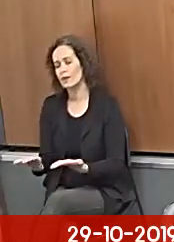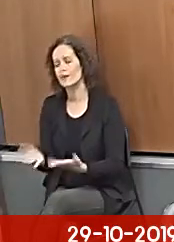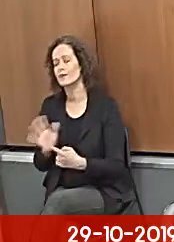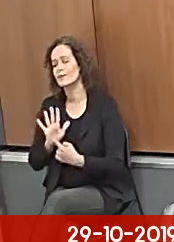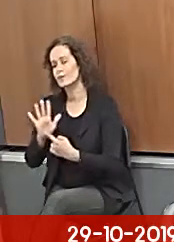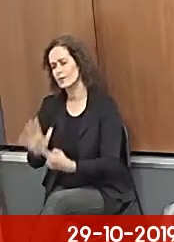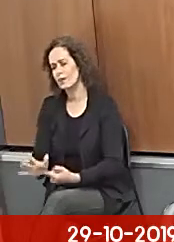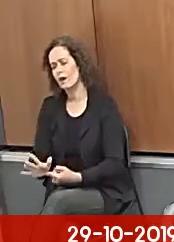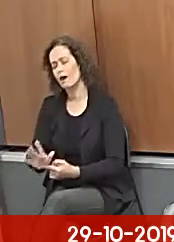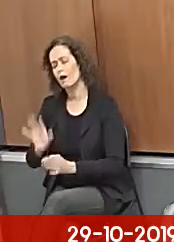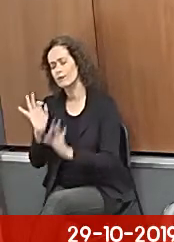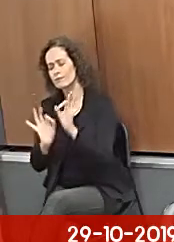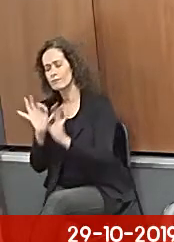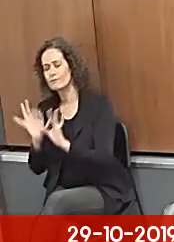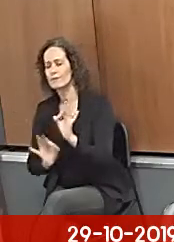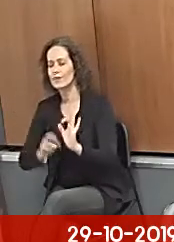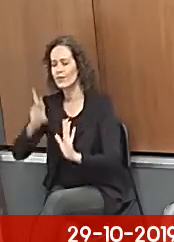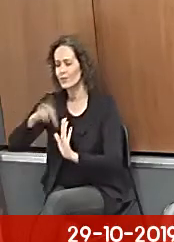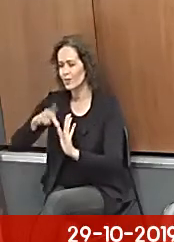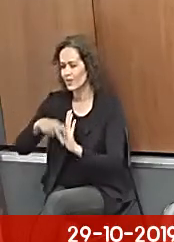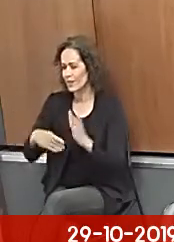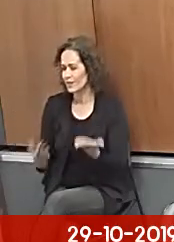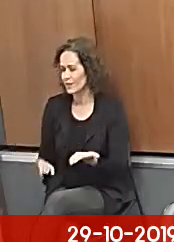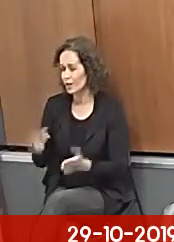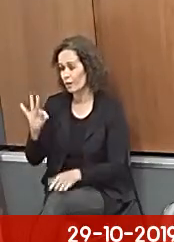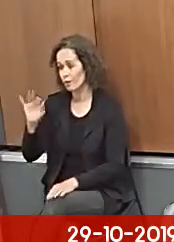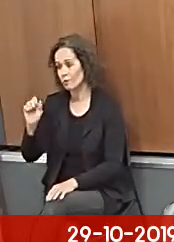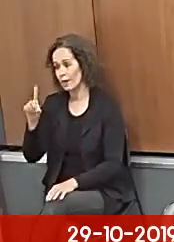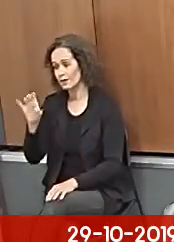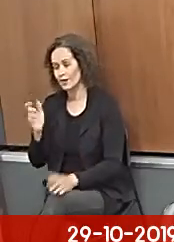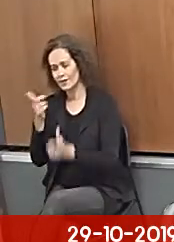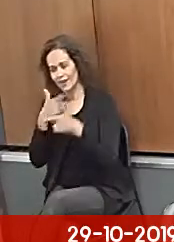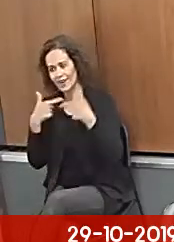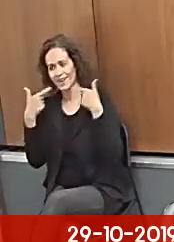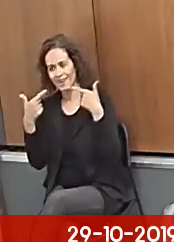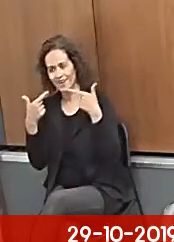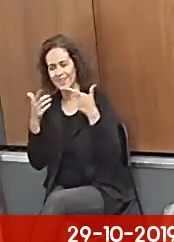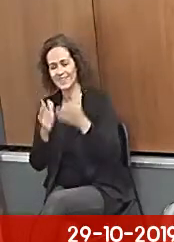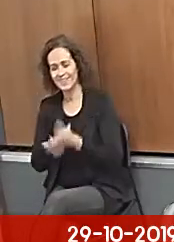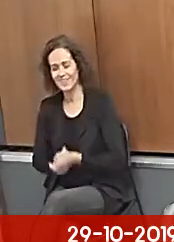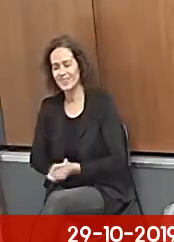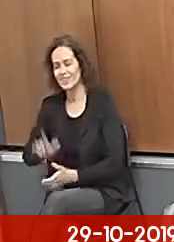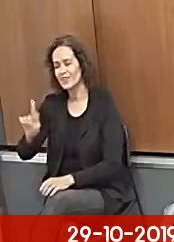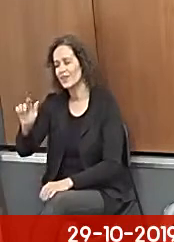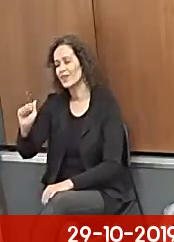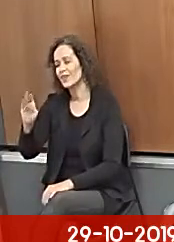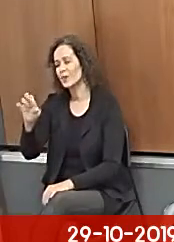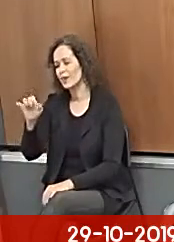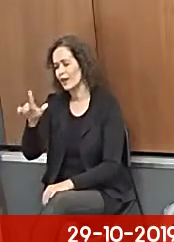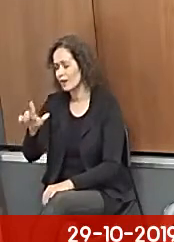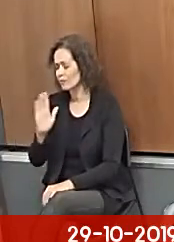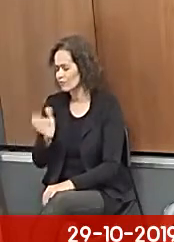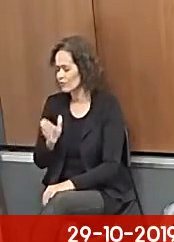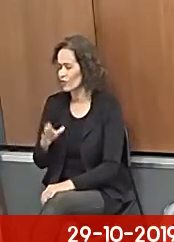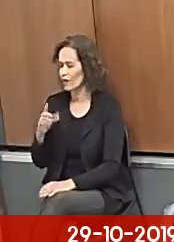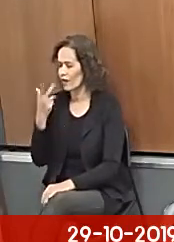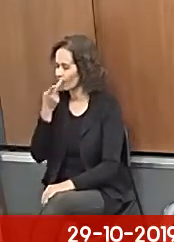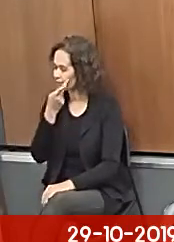e desenhar um projeto em conjunto. Olha o sorriso do Tadeu. Olha lá. O Gabriel esteve lá com a gente, esteve no Mineirão também, né? O